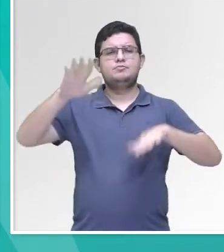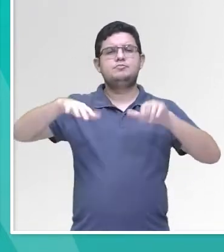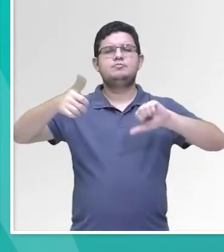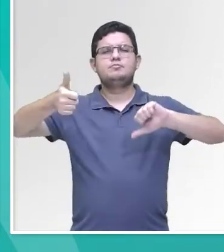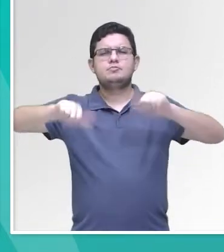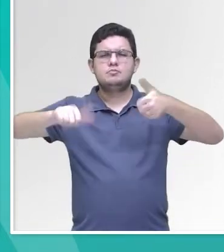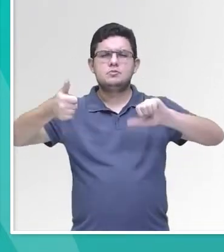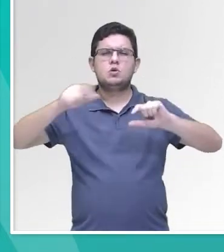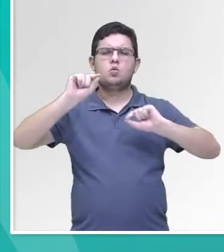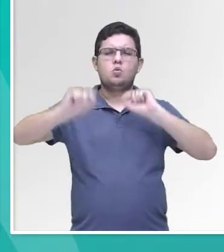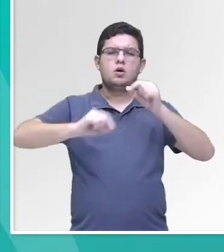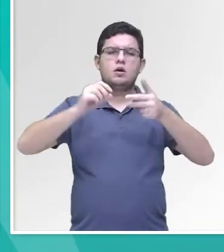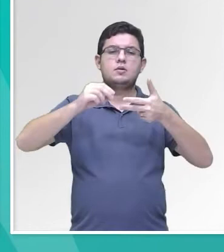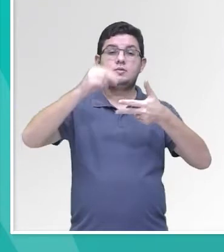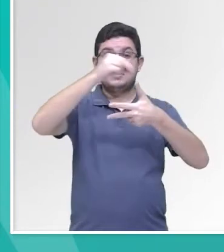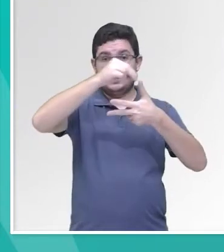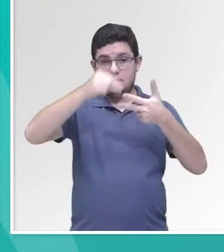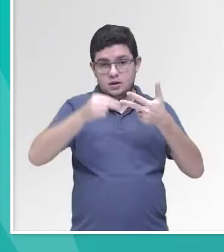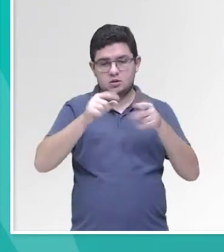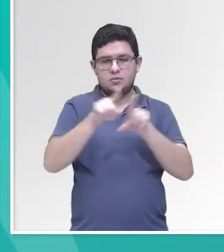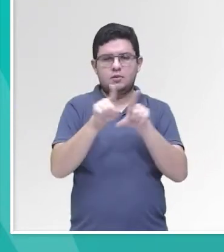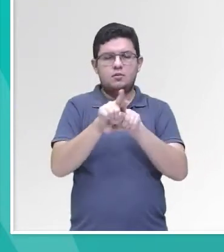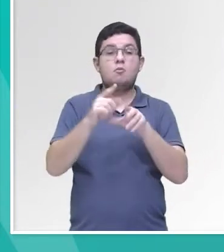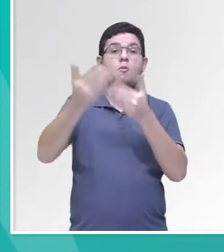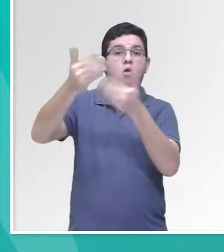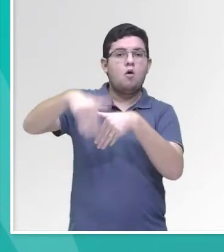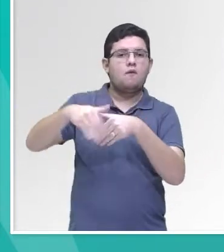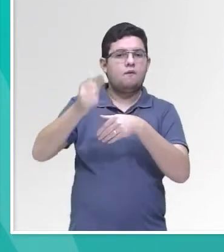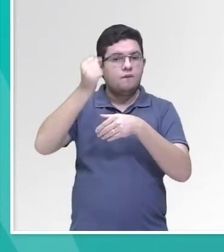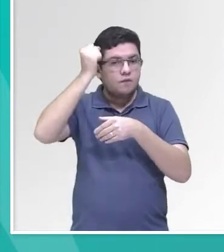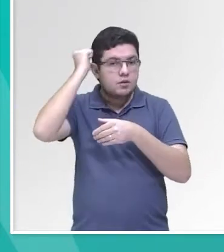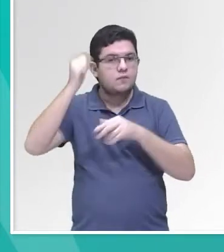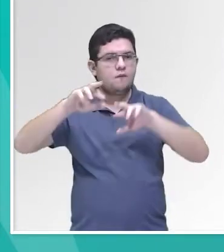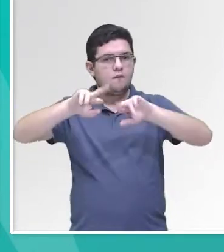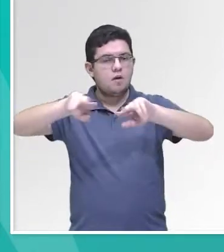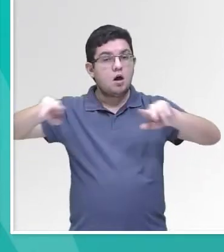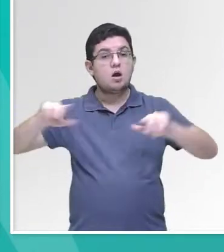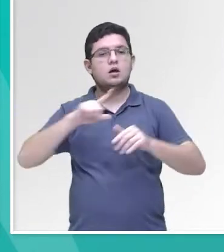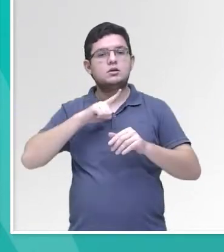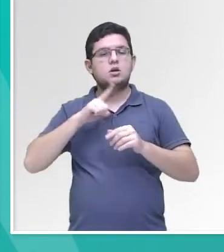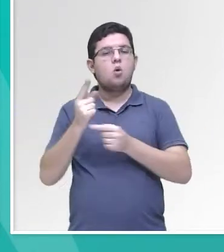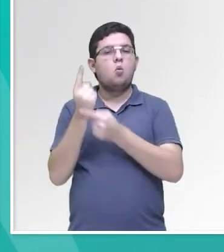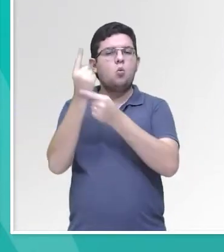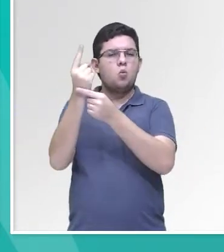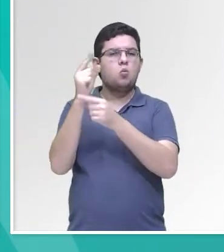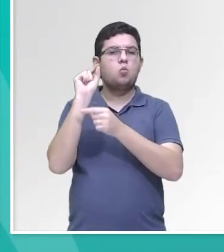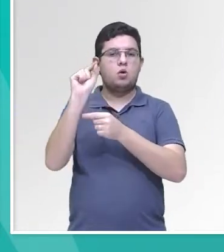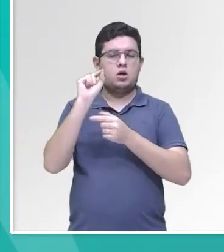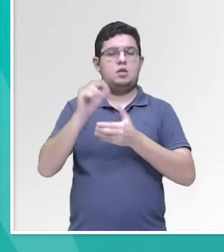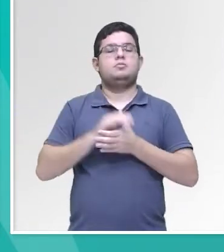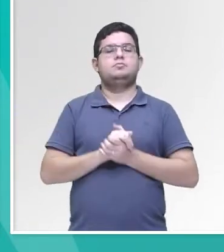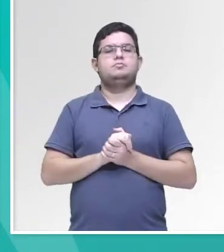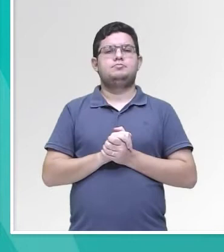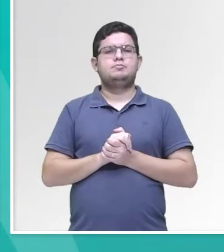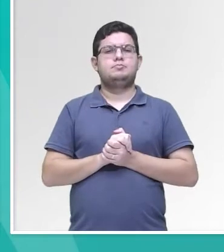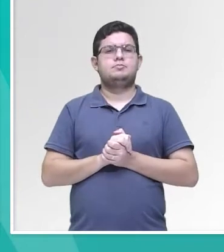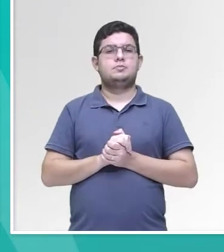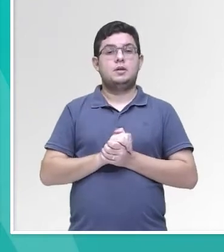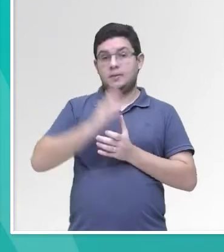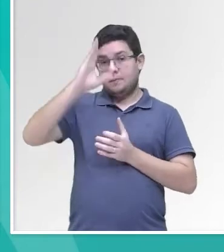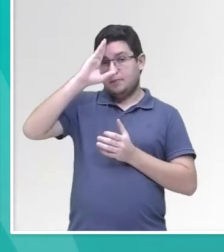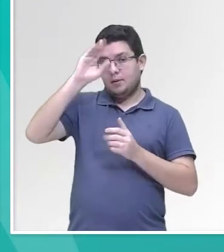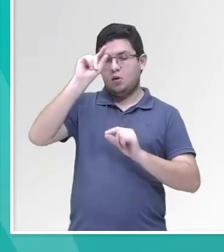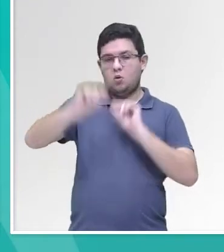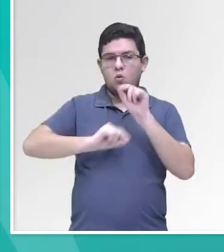Enem e como os vestibulares, né, um dos itens destas provas é justamente essa